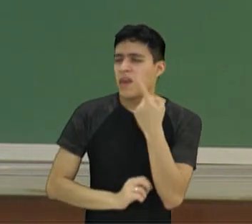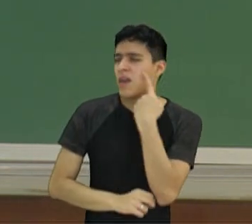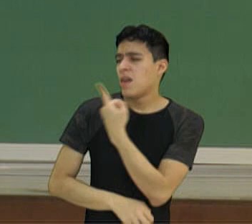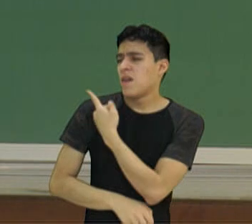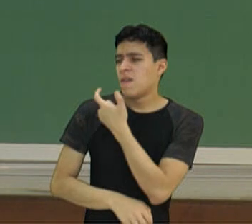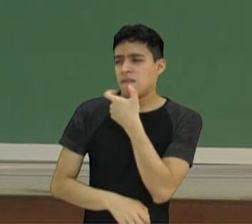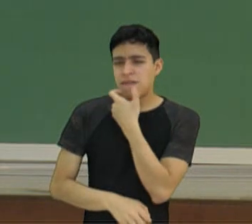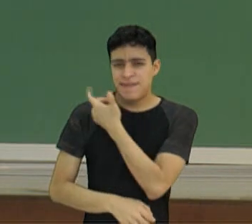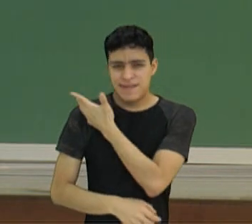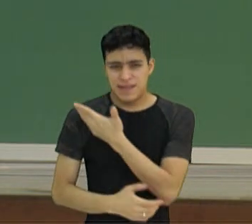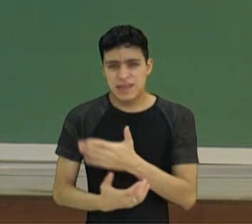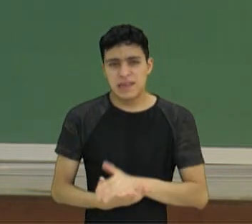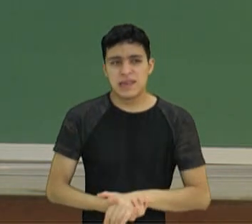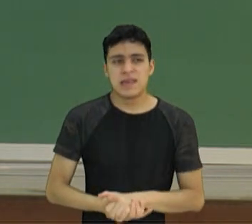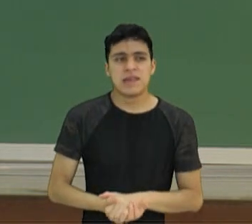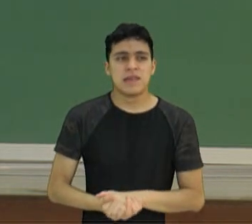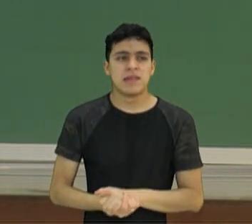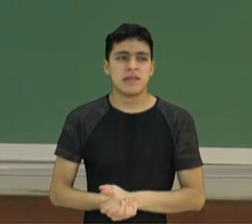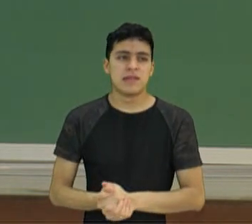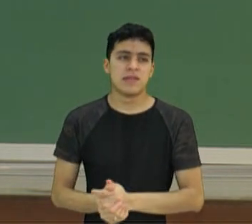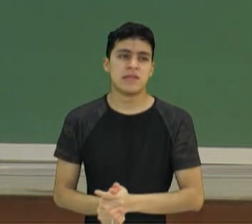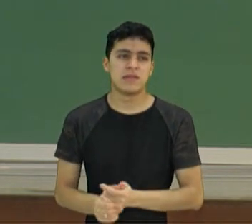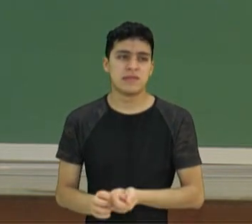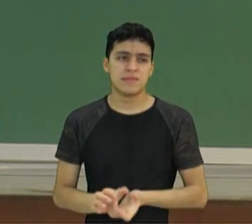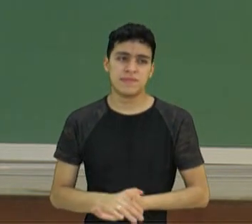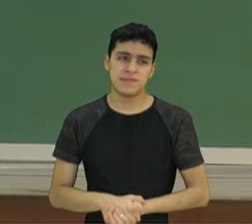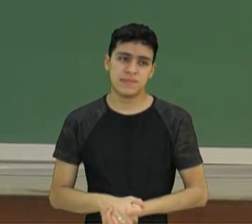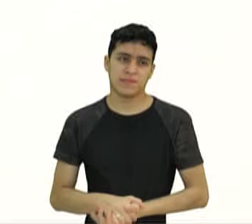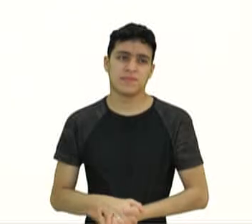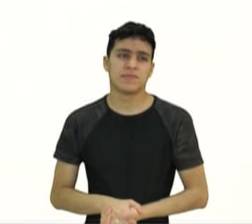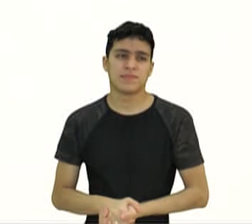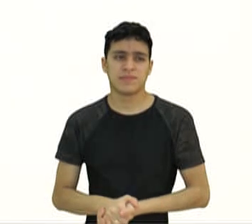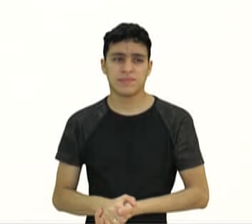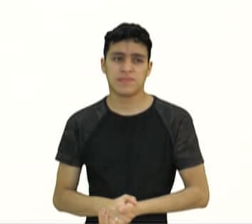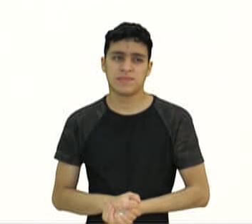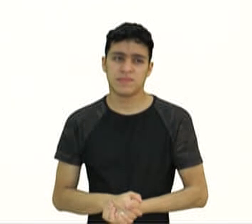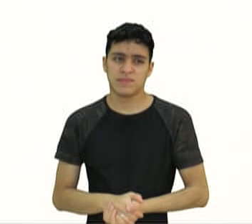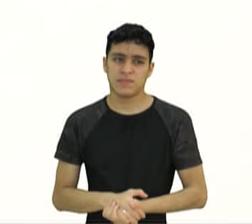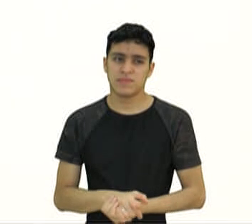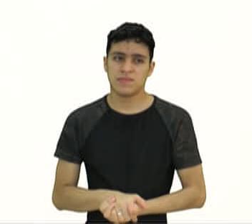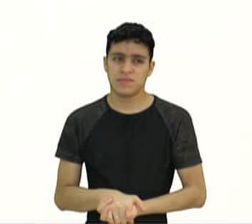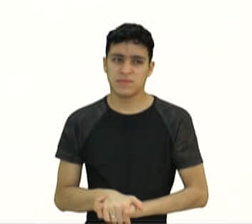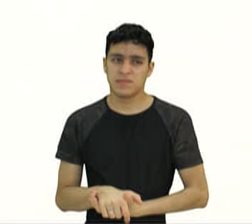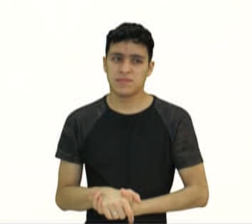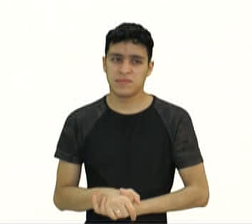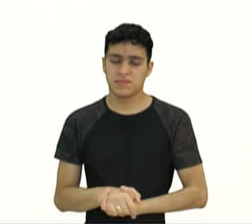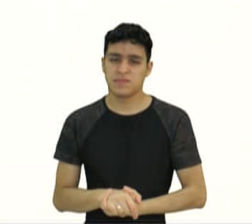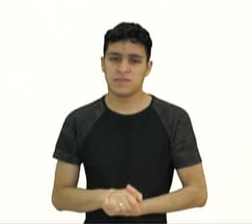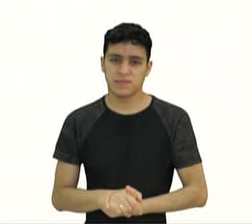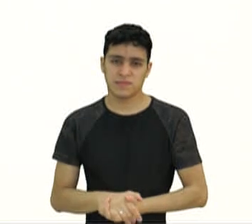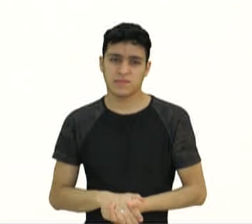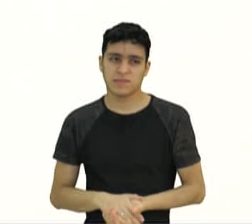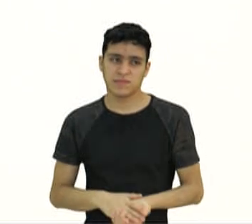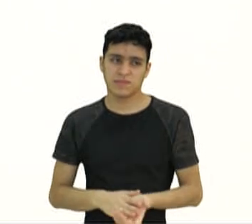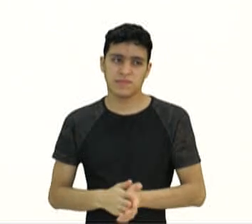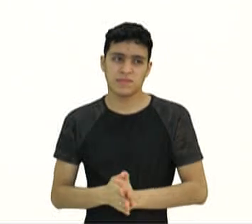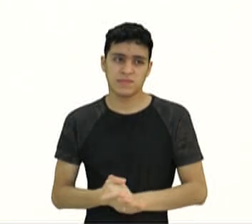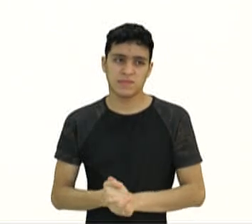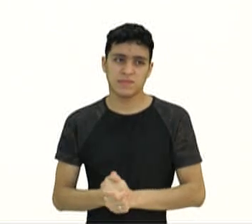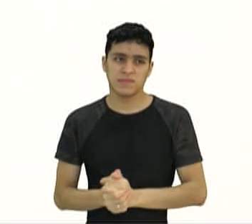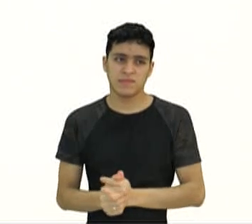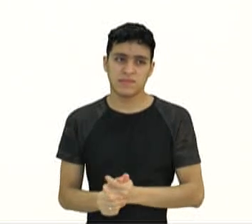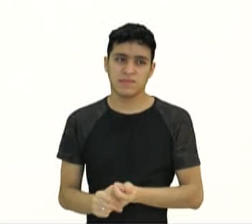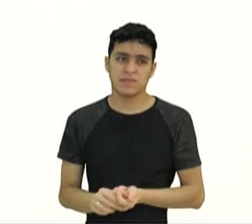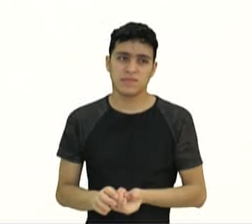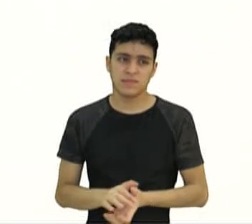Steve? No, it's his father speaking. Oh, hi, Mr. Davis. This is Charlotte. Is Steve home? Sure,